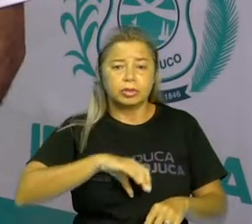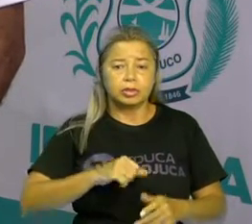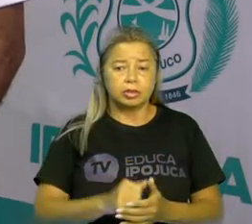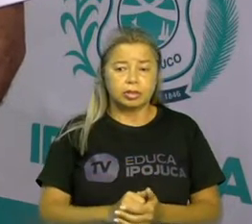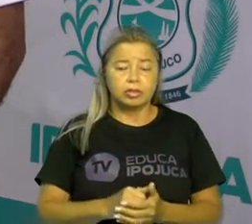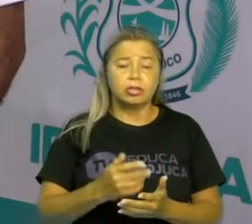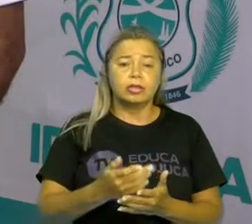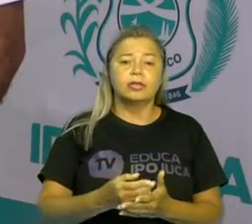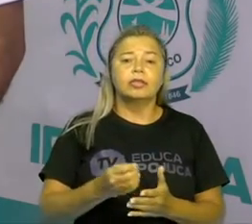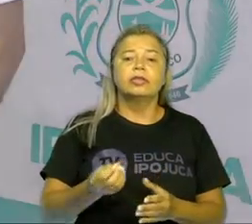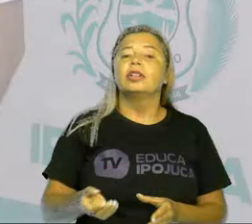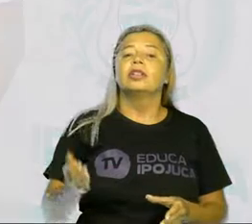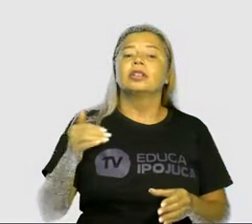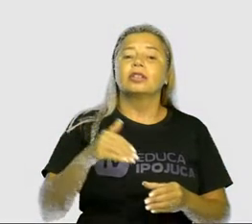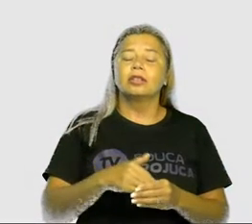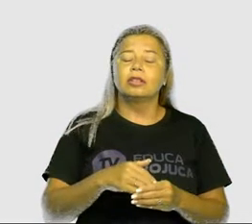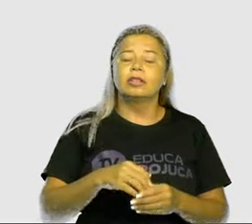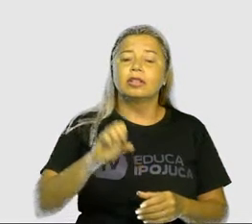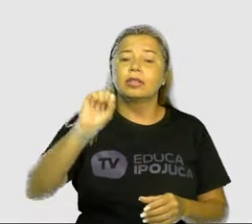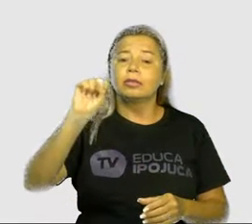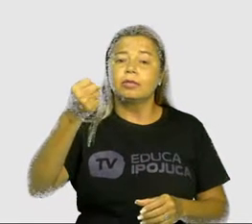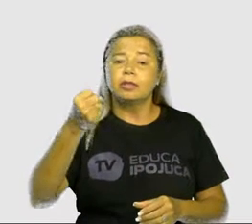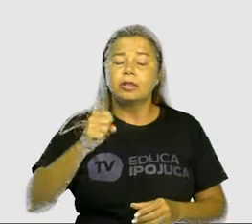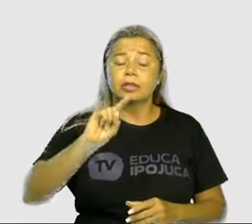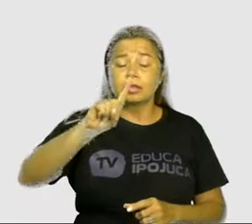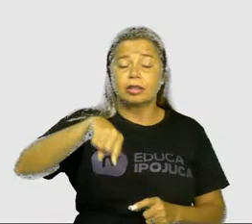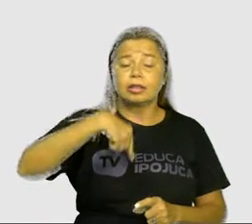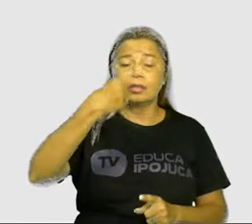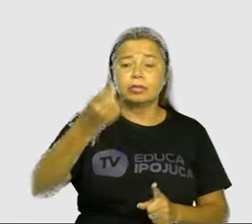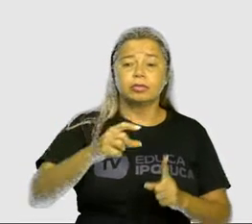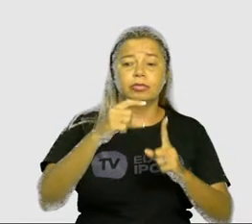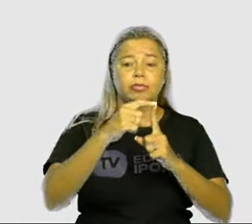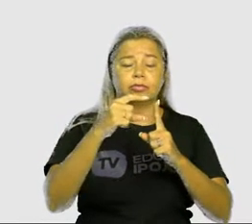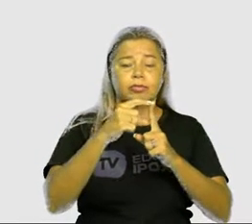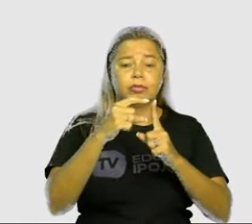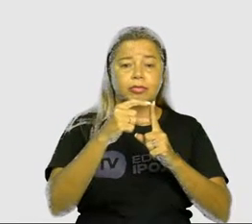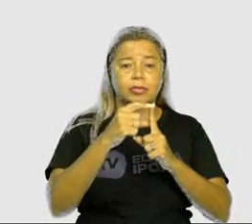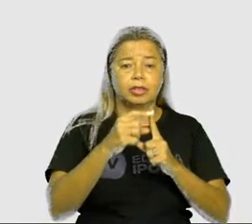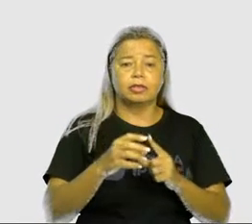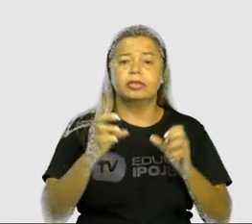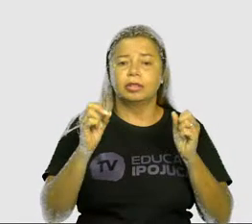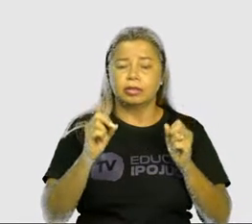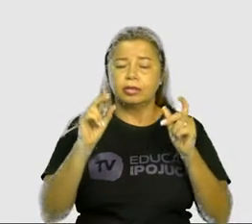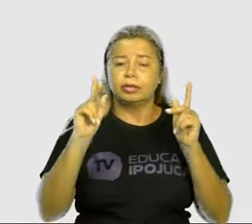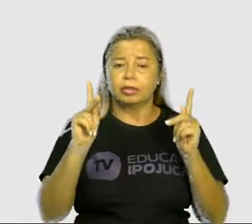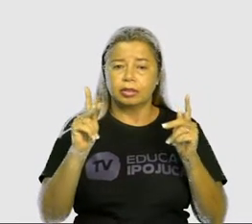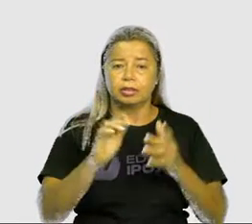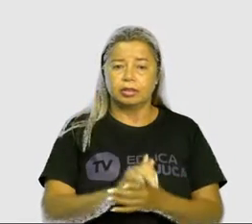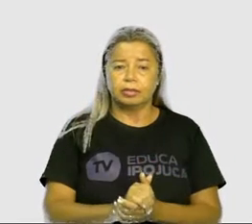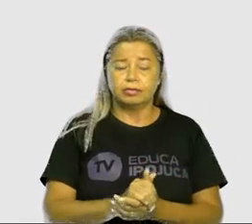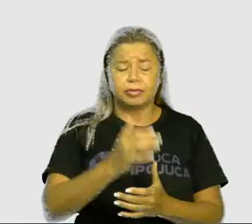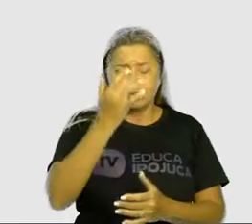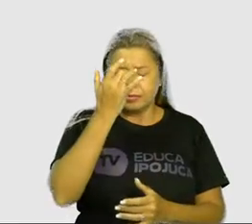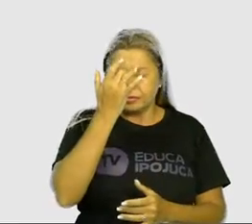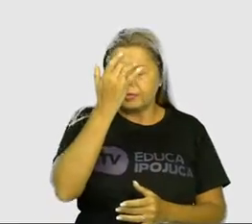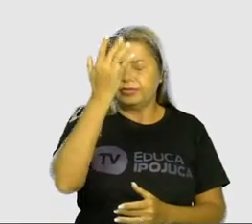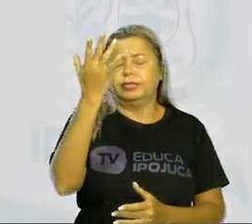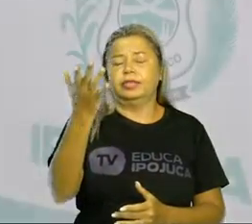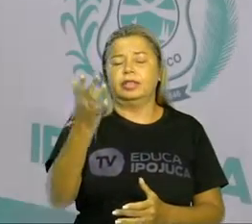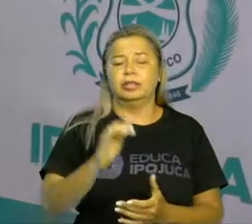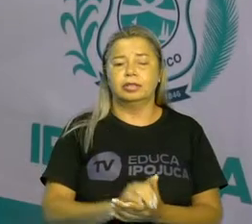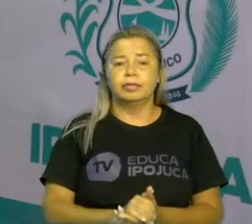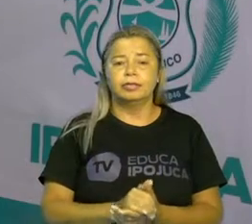o S depois do substantivo, depois da palavra. Tá bom? Então isso aí é muito fácil. Se eu tenho um